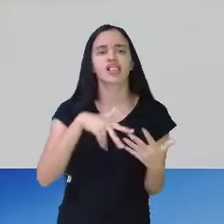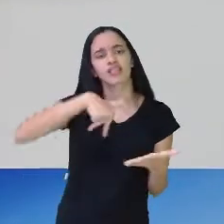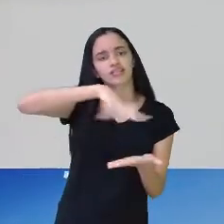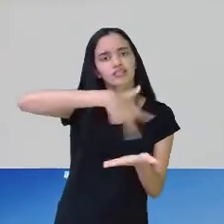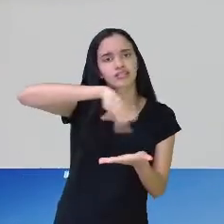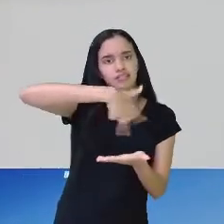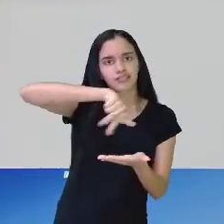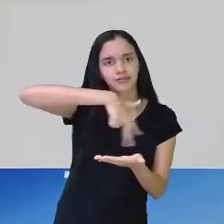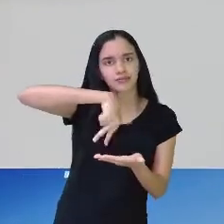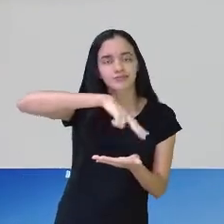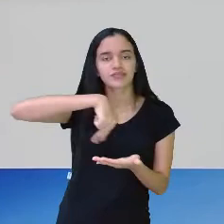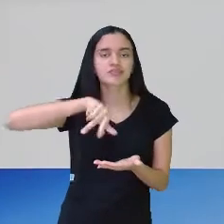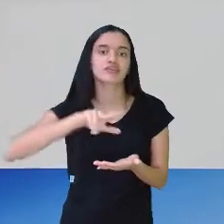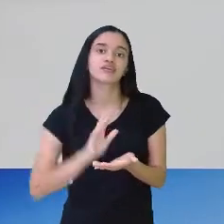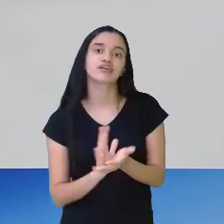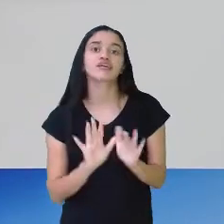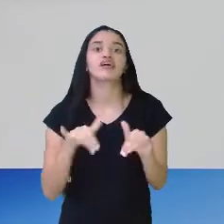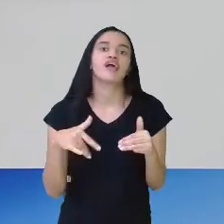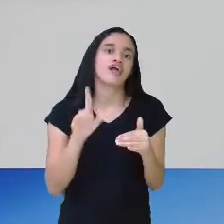que se adequam